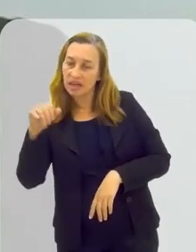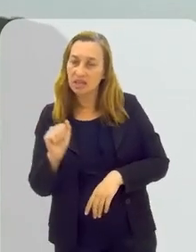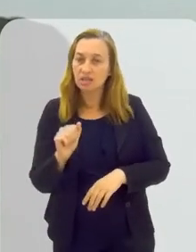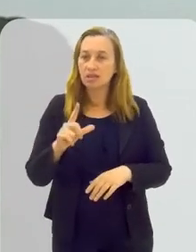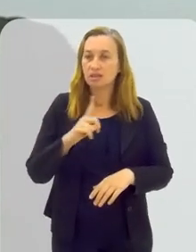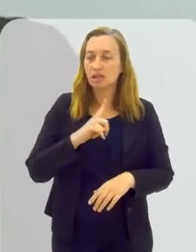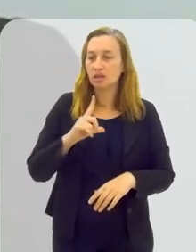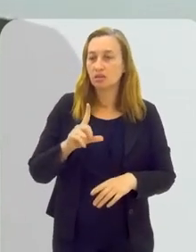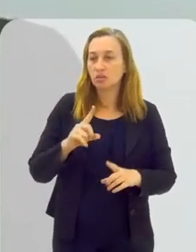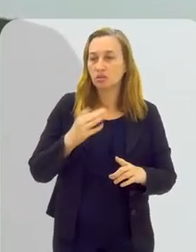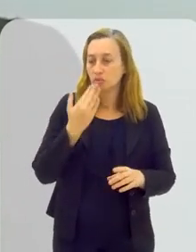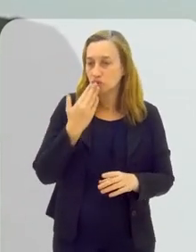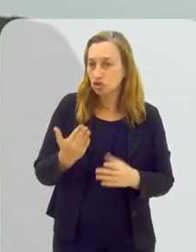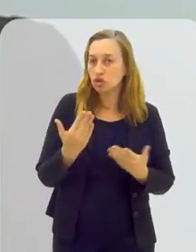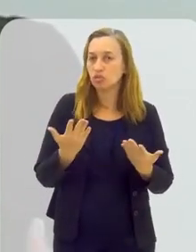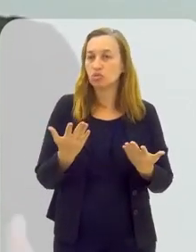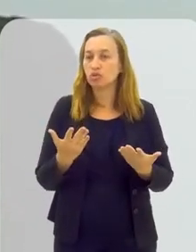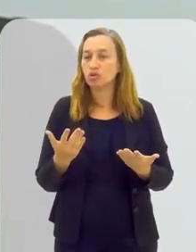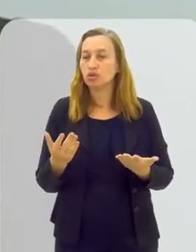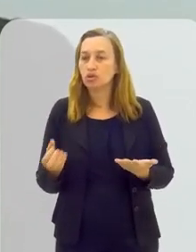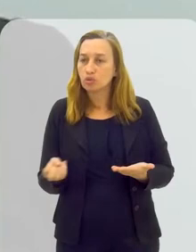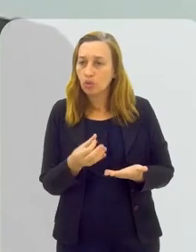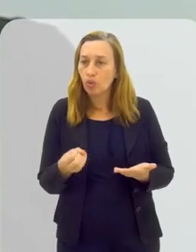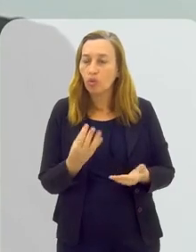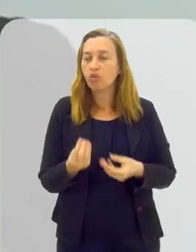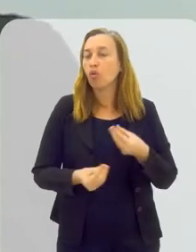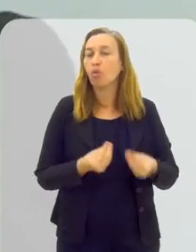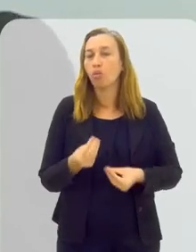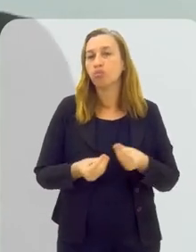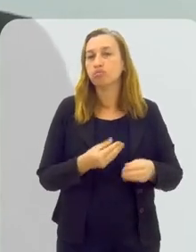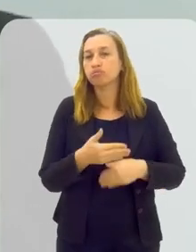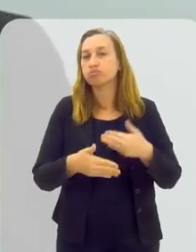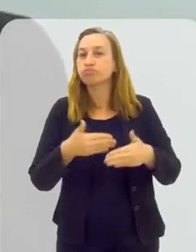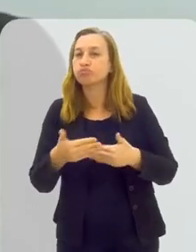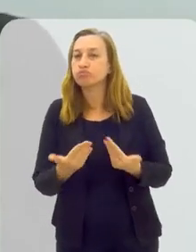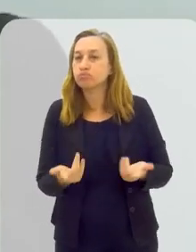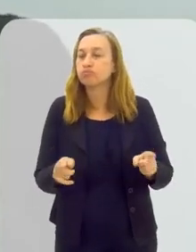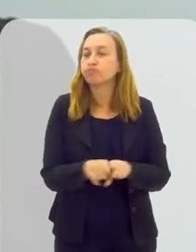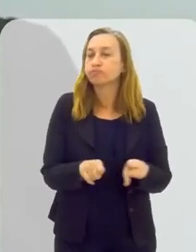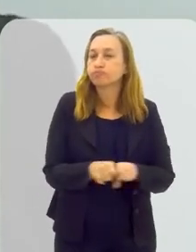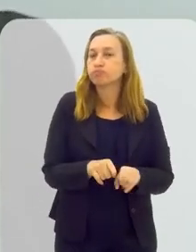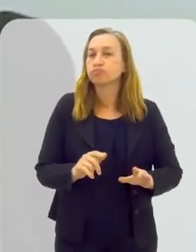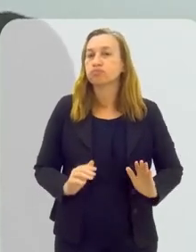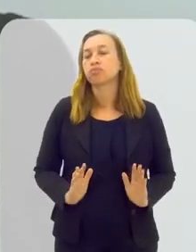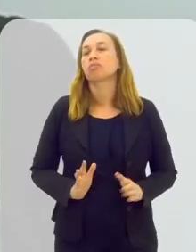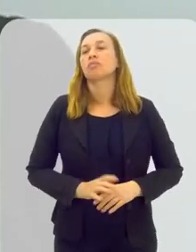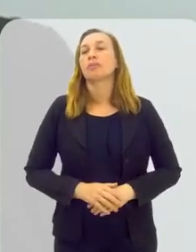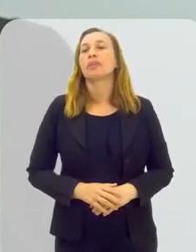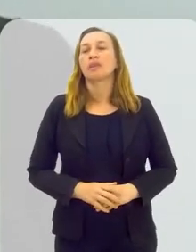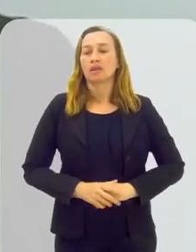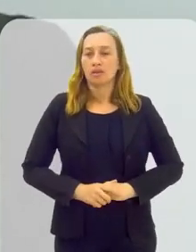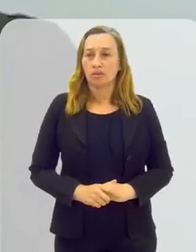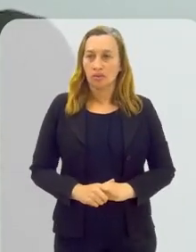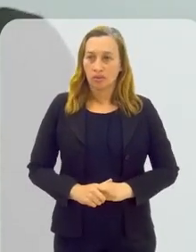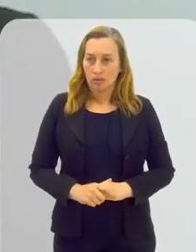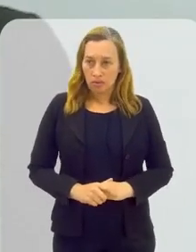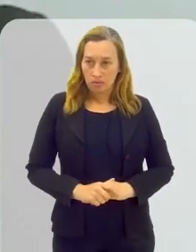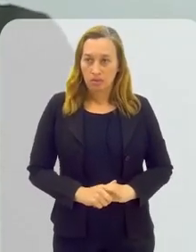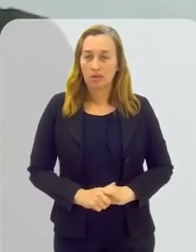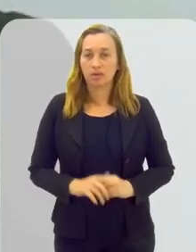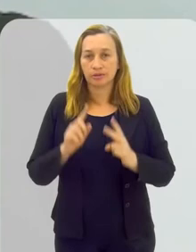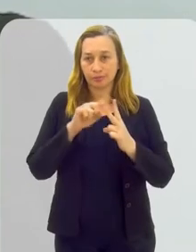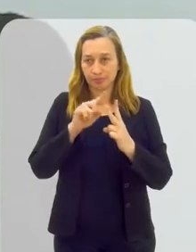ser trazidos para uma máquina Tem algum tipo de já a versão 2.0 sendo estudada como é que tem sido esse processo também